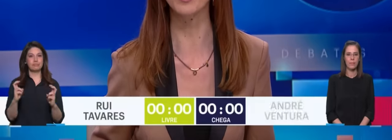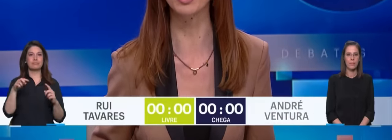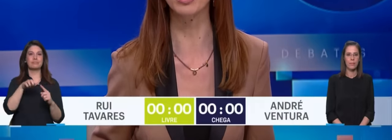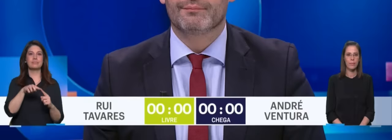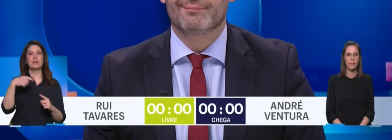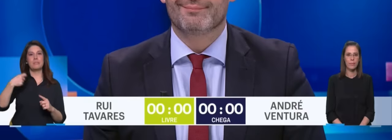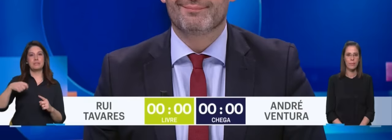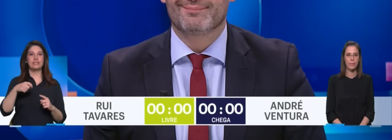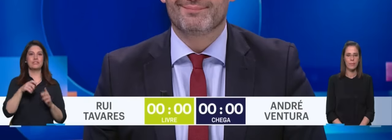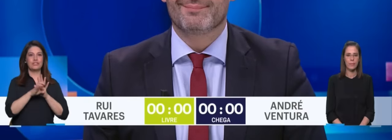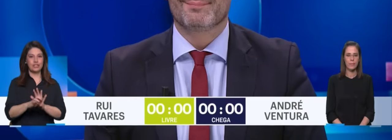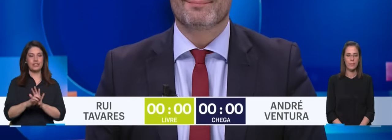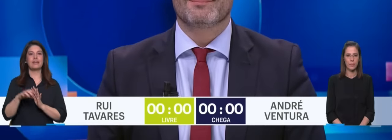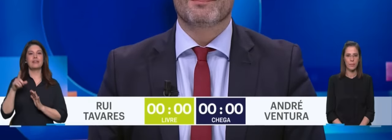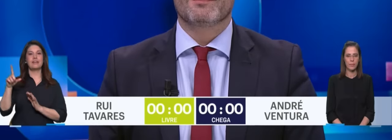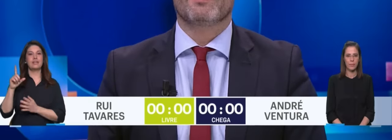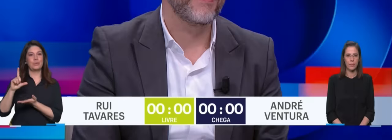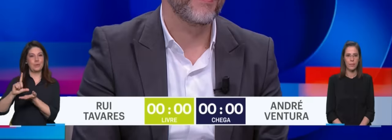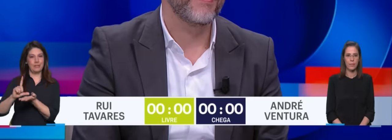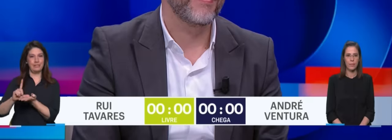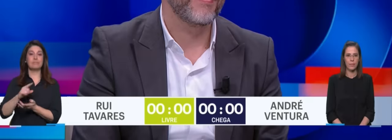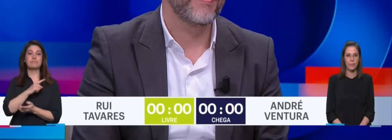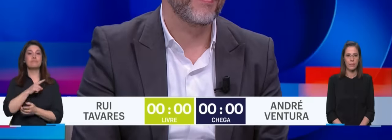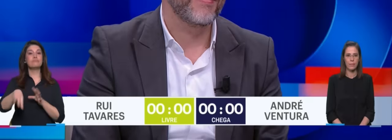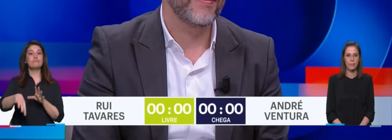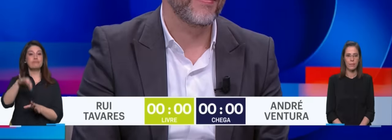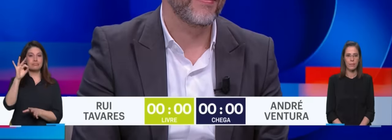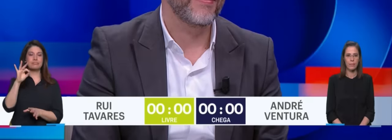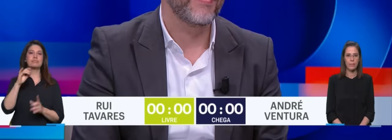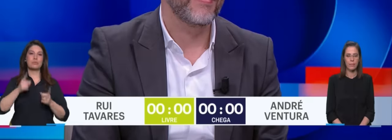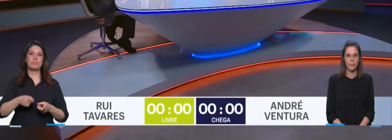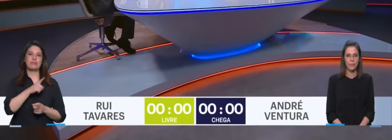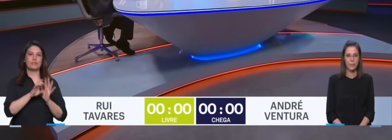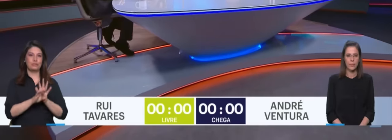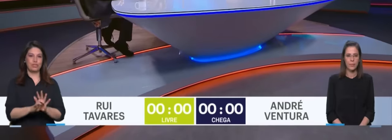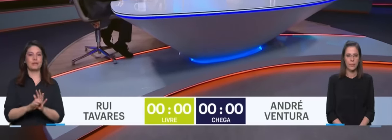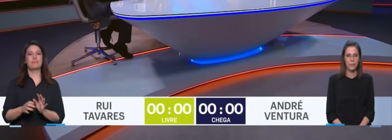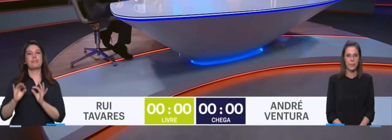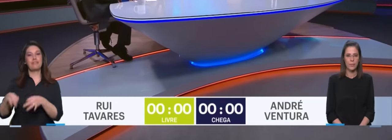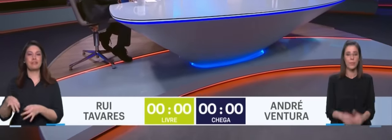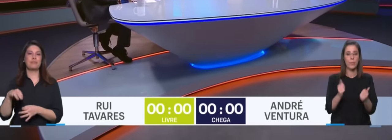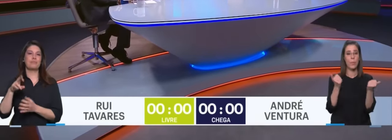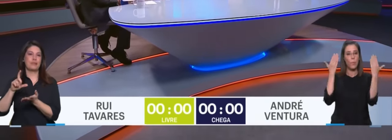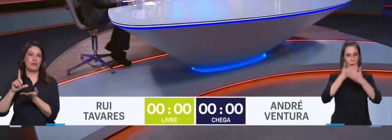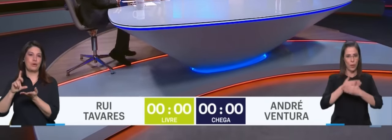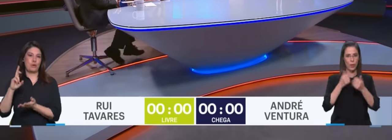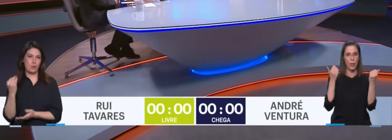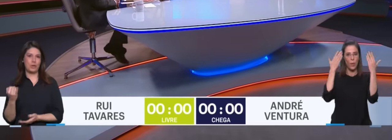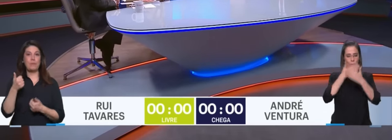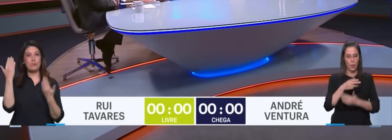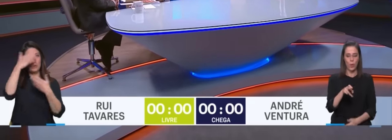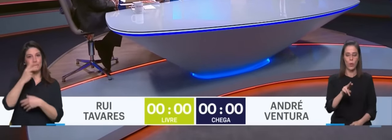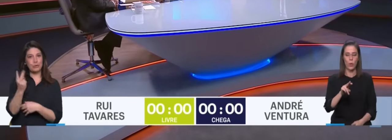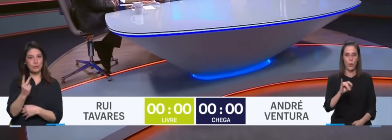porta-voz do livre o sorteio ditou que comece André Ventura e que termine Rui Tavares muito boa noite aos dois Rui Boa